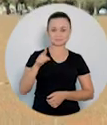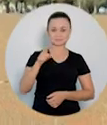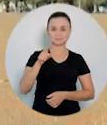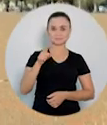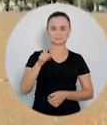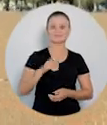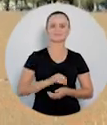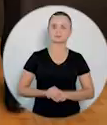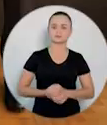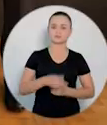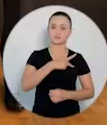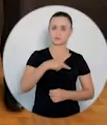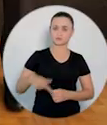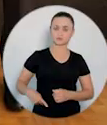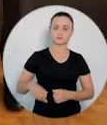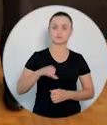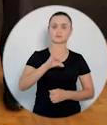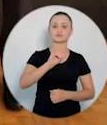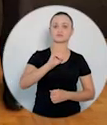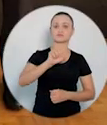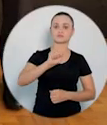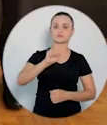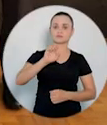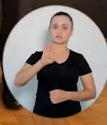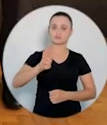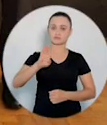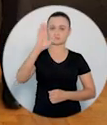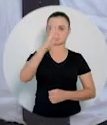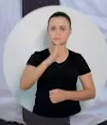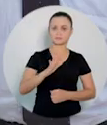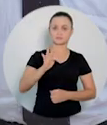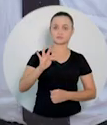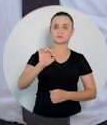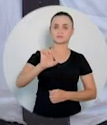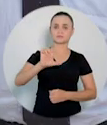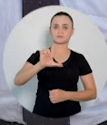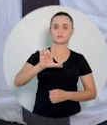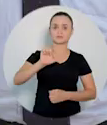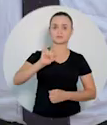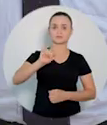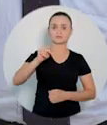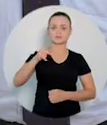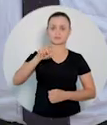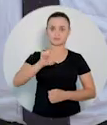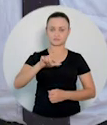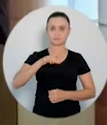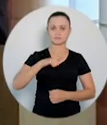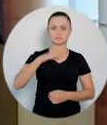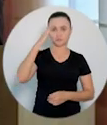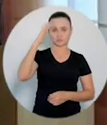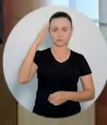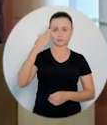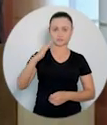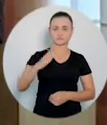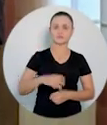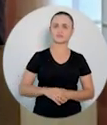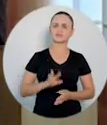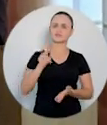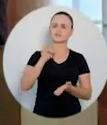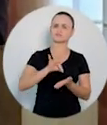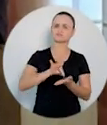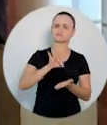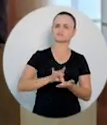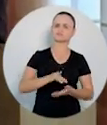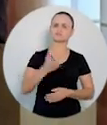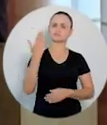muita notícia chegando. Presidente da Ordem dos Advogados do Brasil, Felipe Santa Cruz, é homenageado. Fidelidade ao nosso